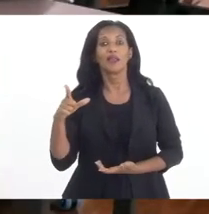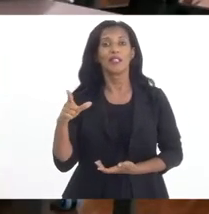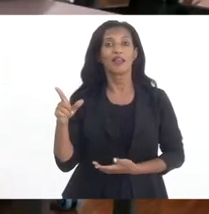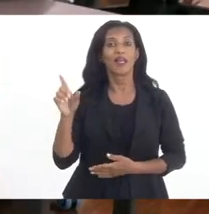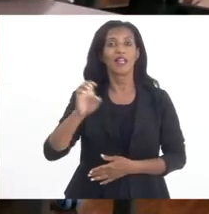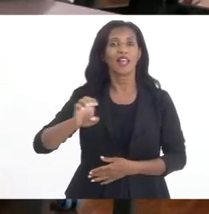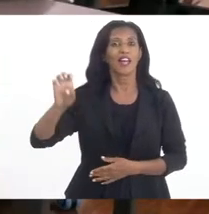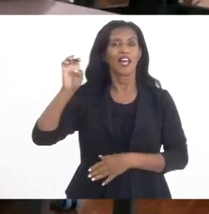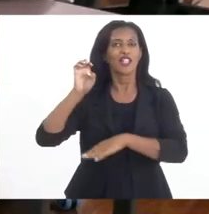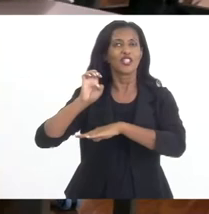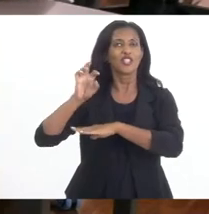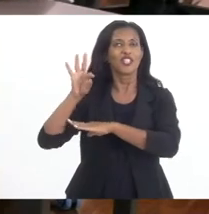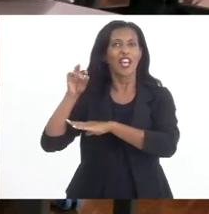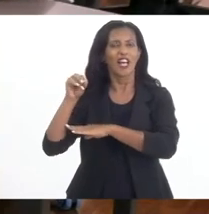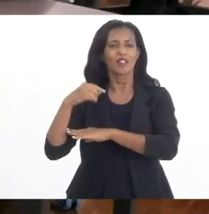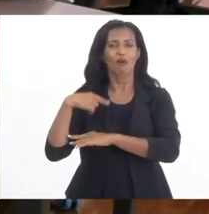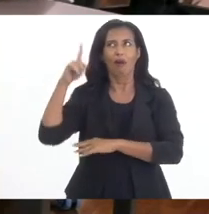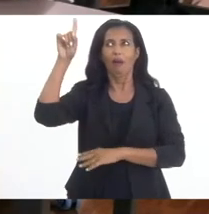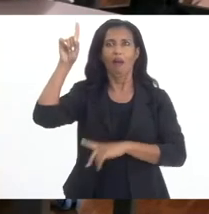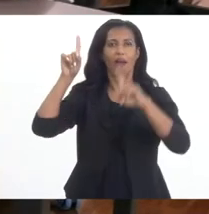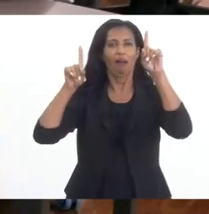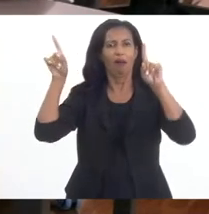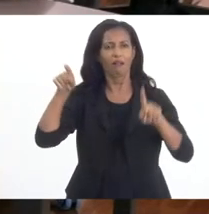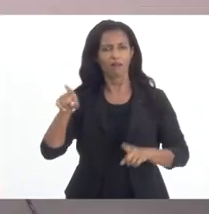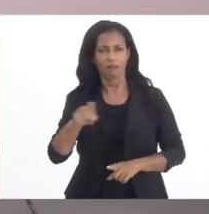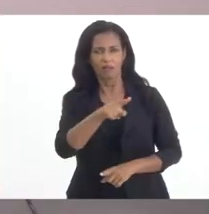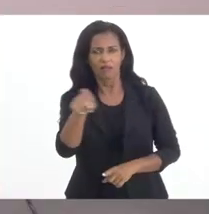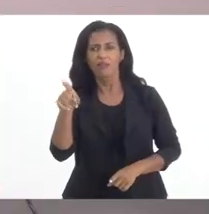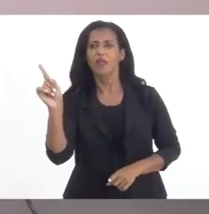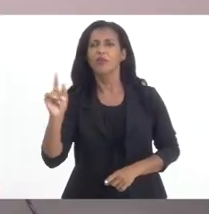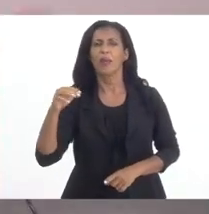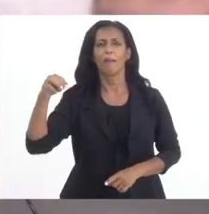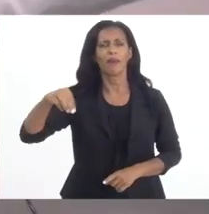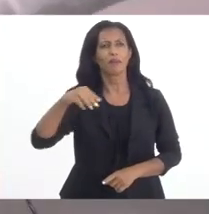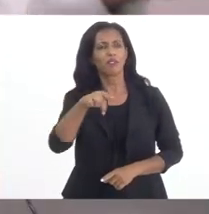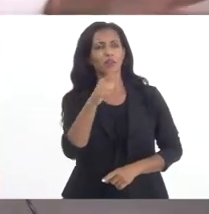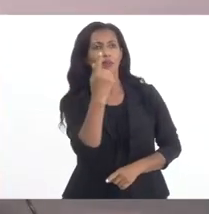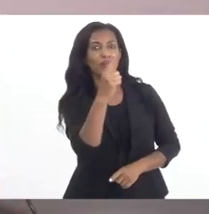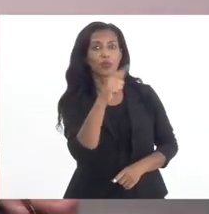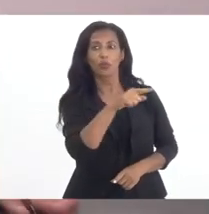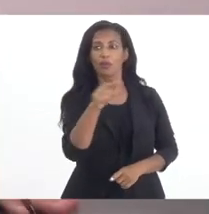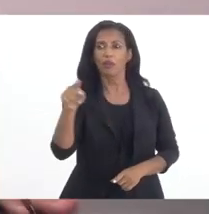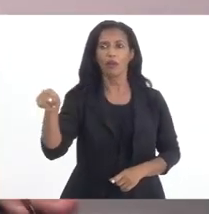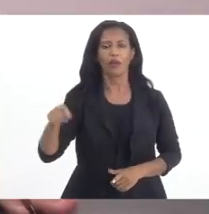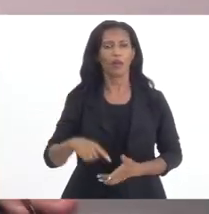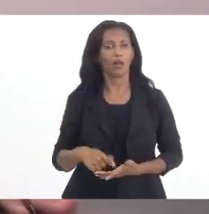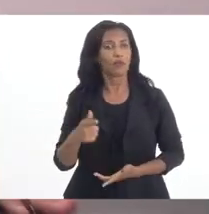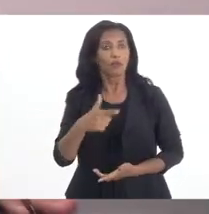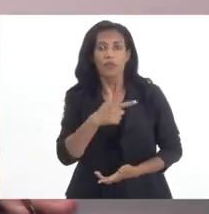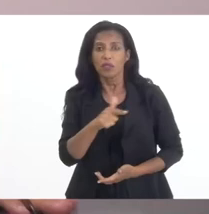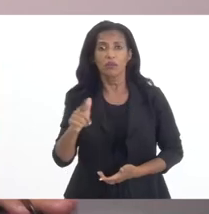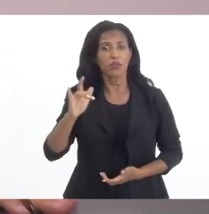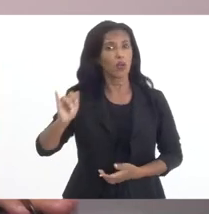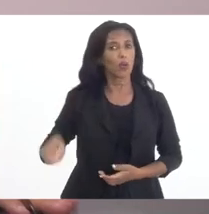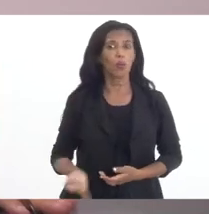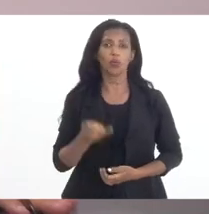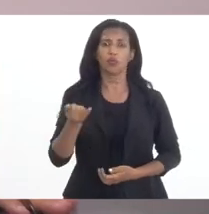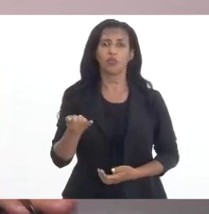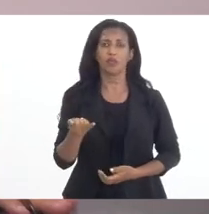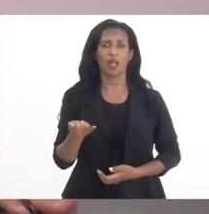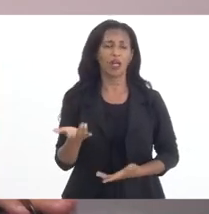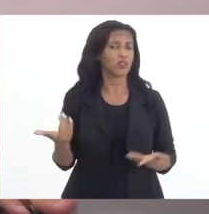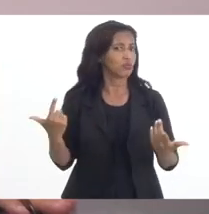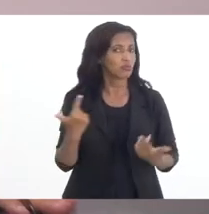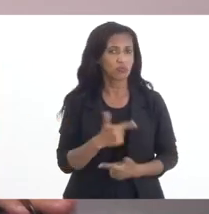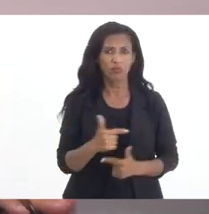de Sá? E levanta. Faz o quê? Faço matemática. Ah, faz o quê? Faço geografia. Você não tem oportunidade para os jovens da Zona Oeste